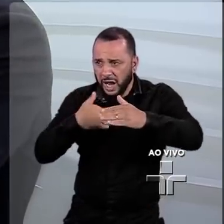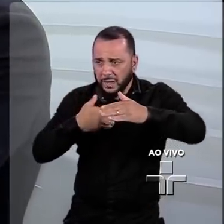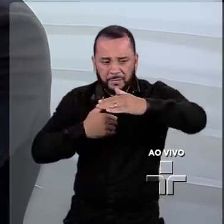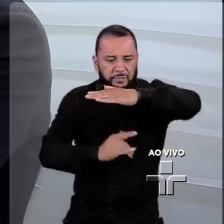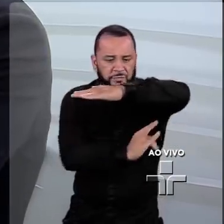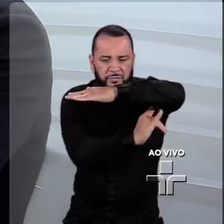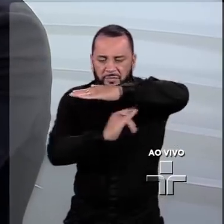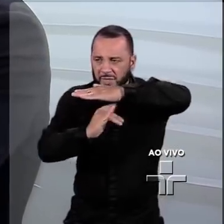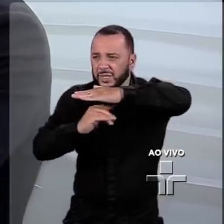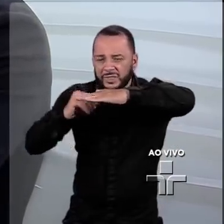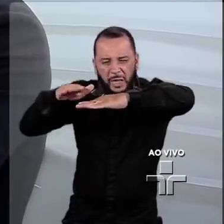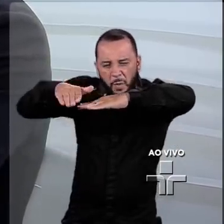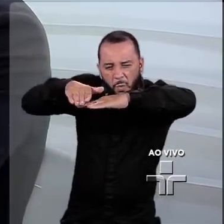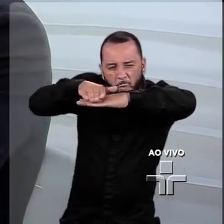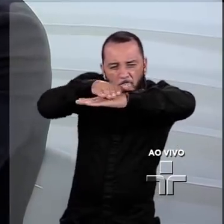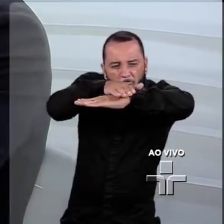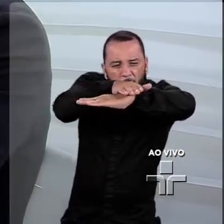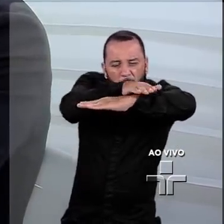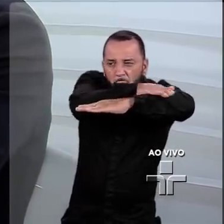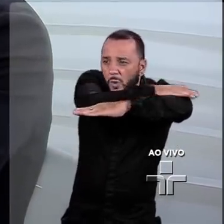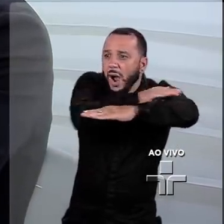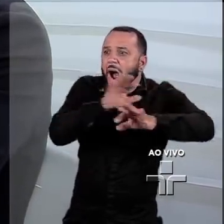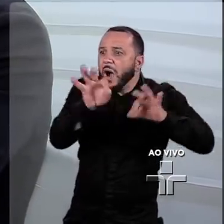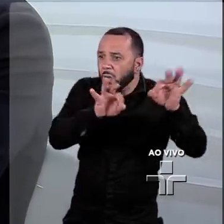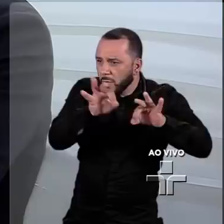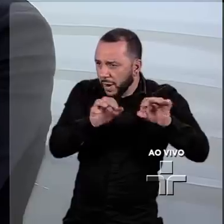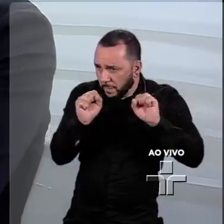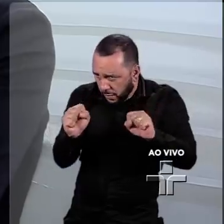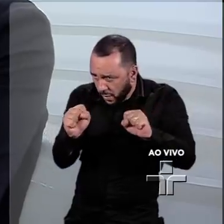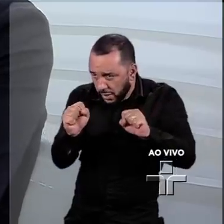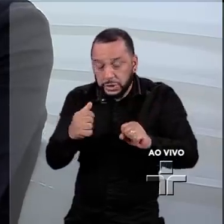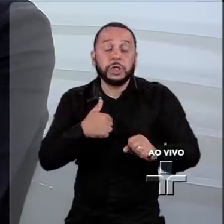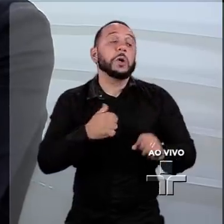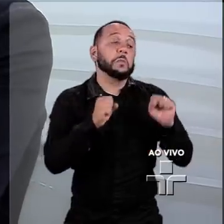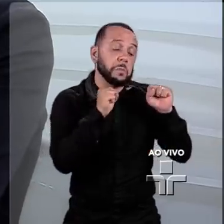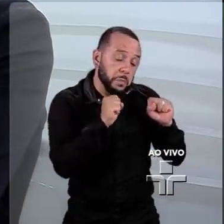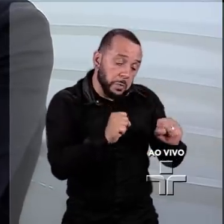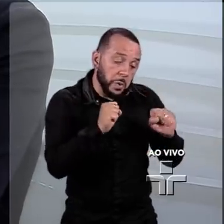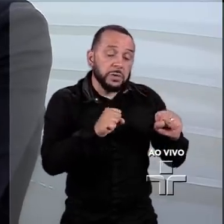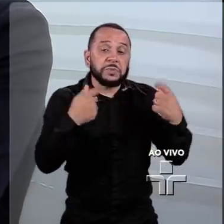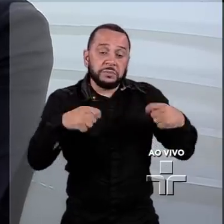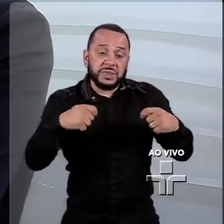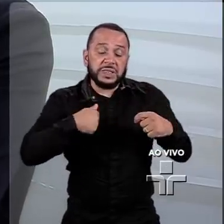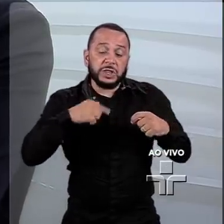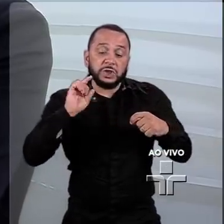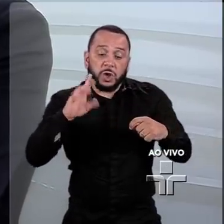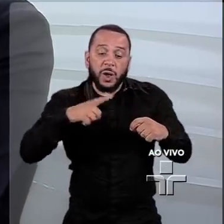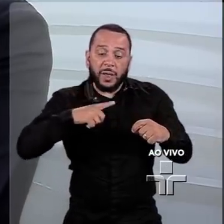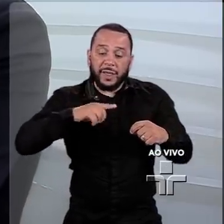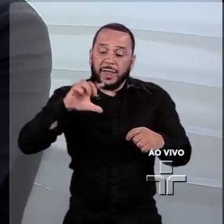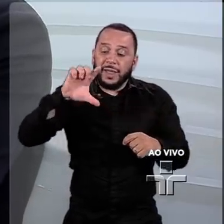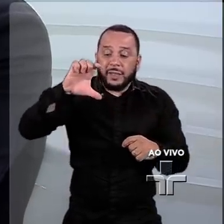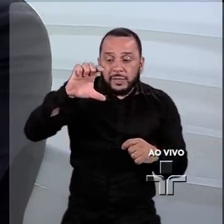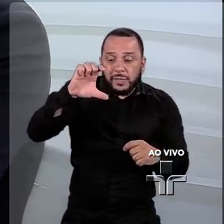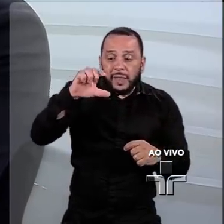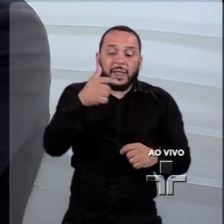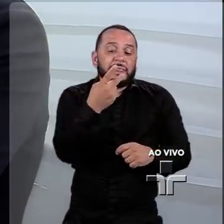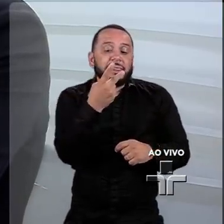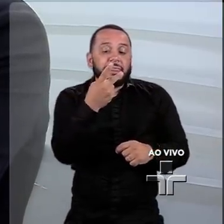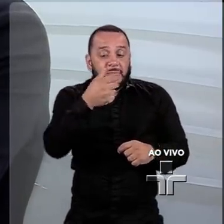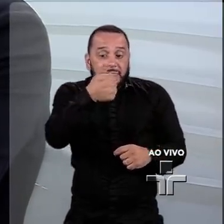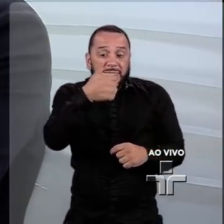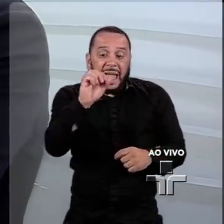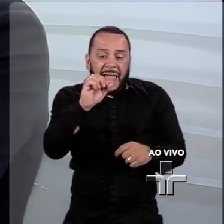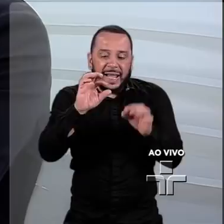projetista autorizou desde que utilizasse, no máximo, 10 centímetros de asfalto. Hoje a ponte tem